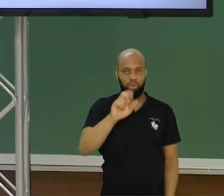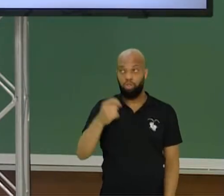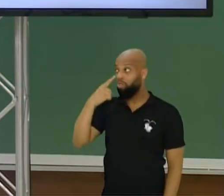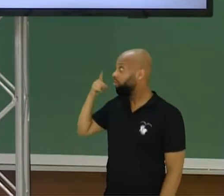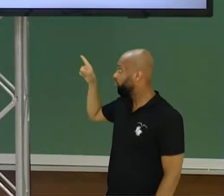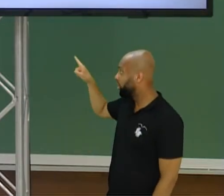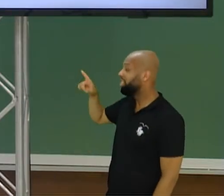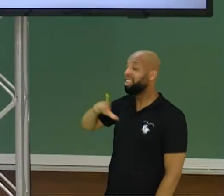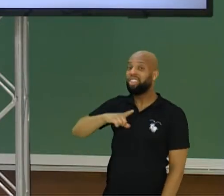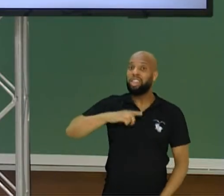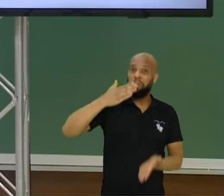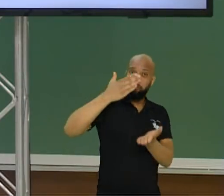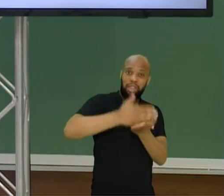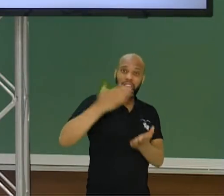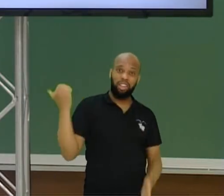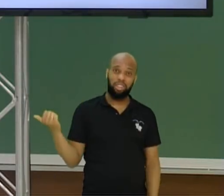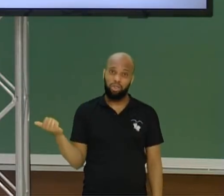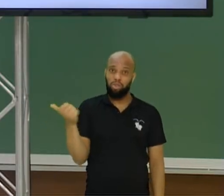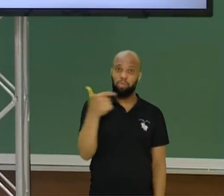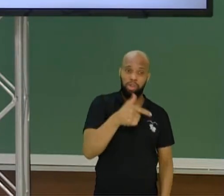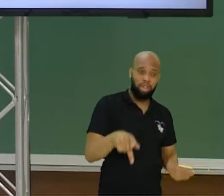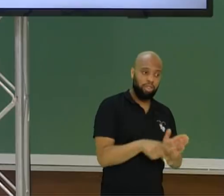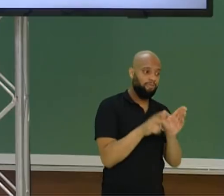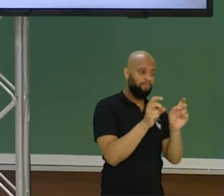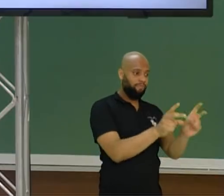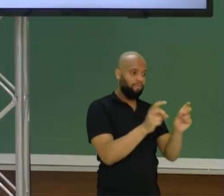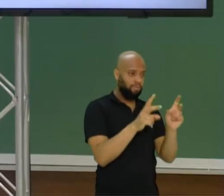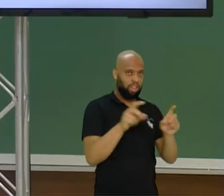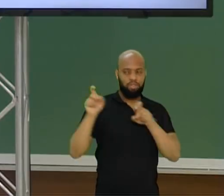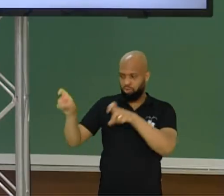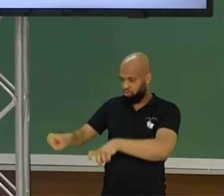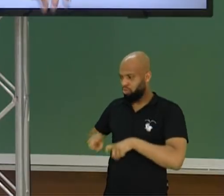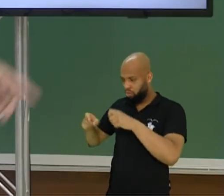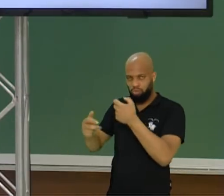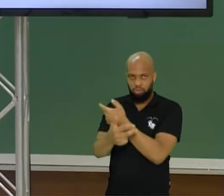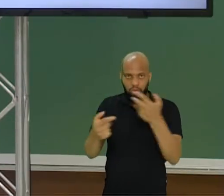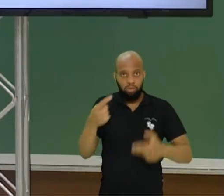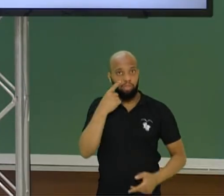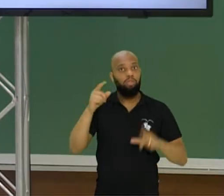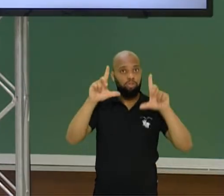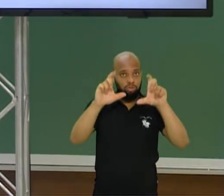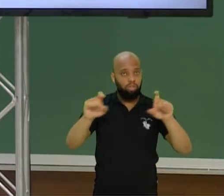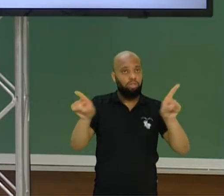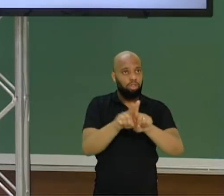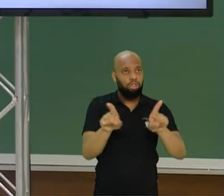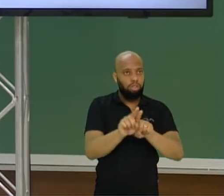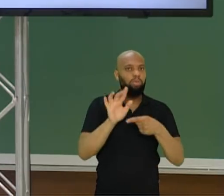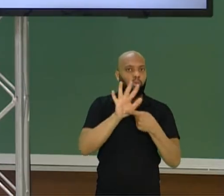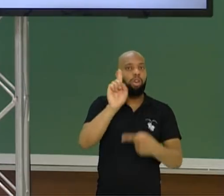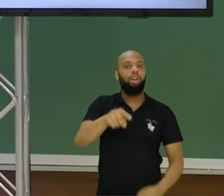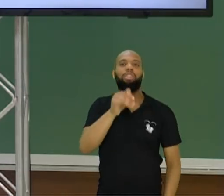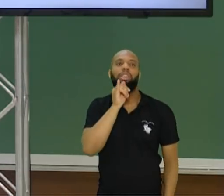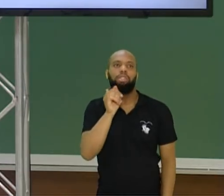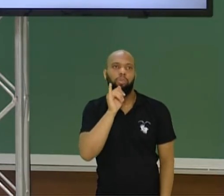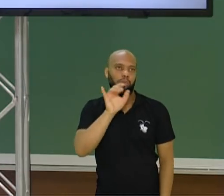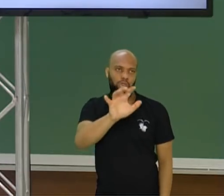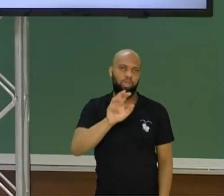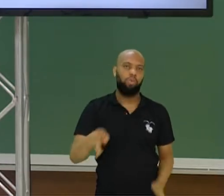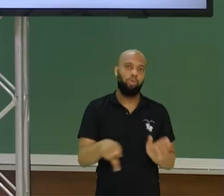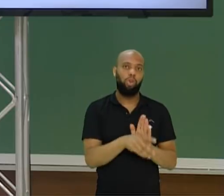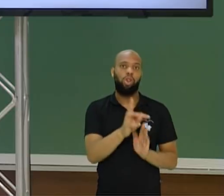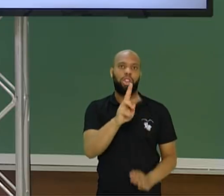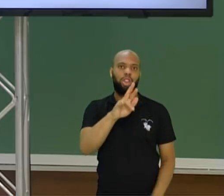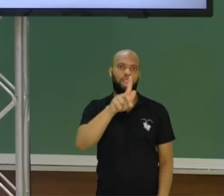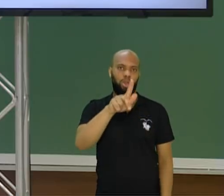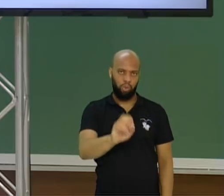mais da metade das exportações da agropecuária. E aqui na fotografia, então, nós temos um exemplo ali, né, do